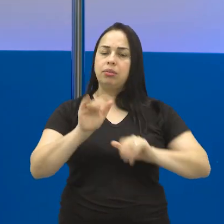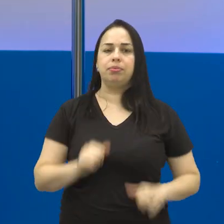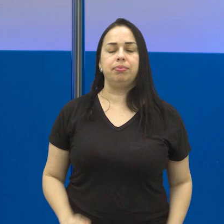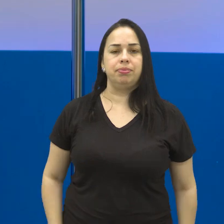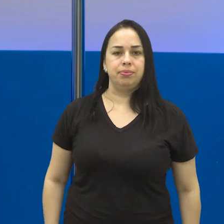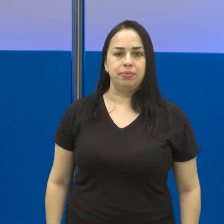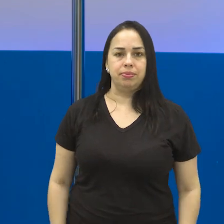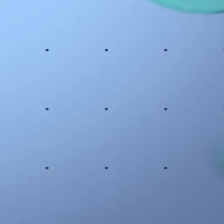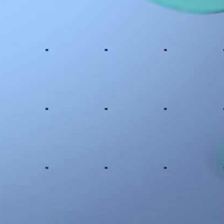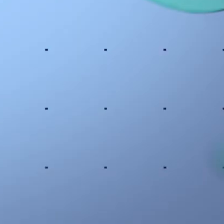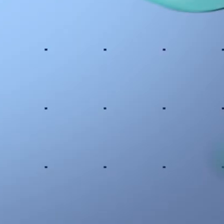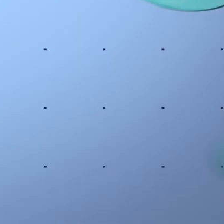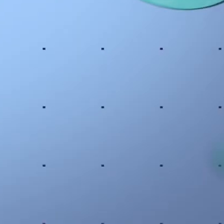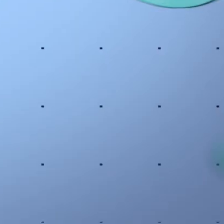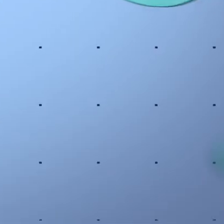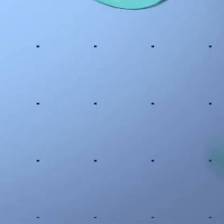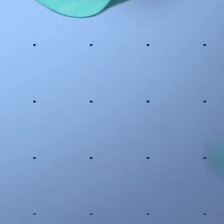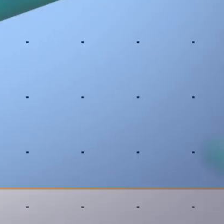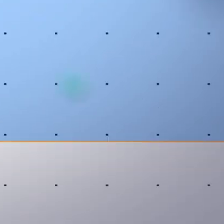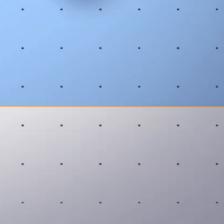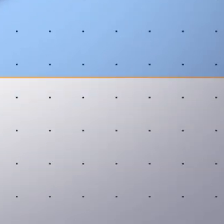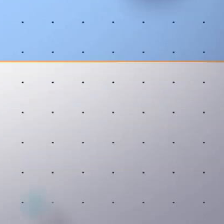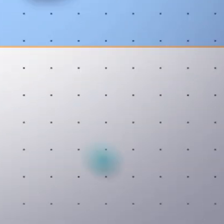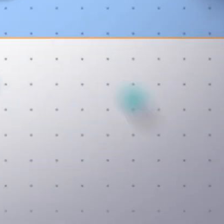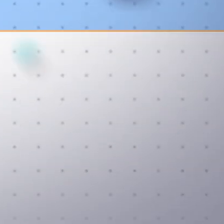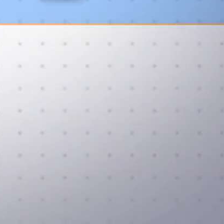das crianças.